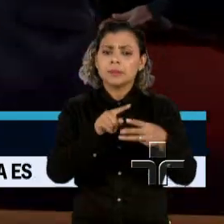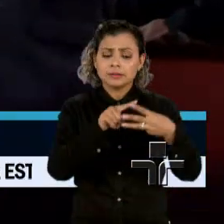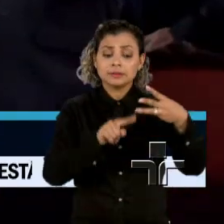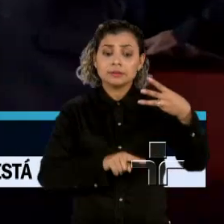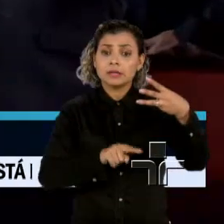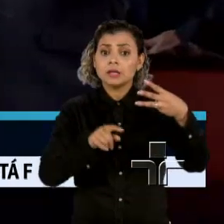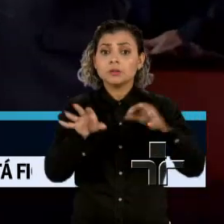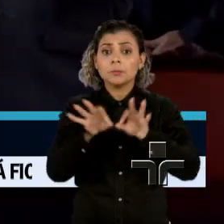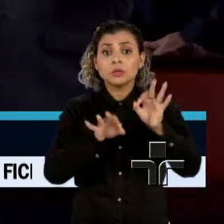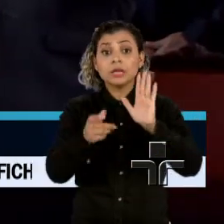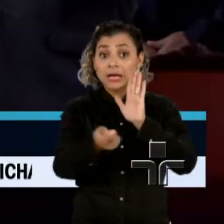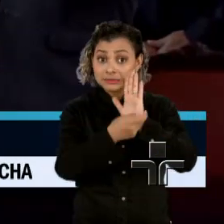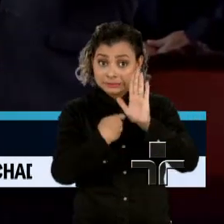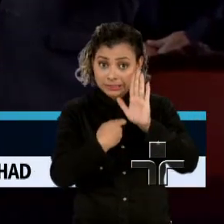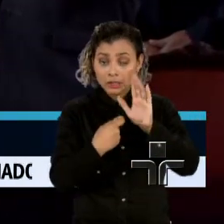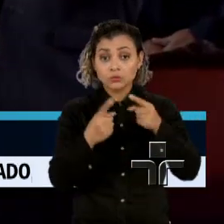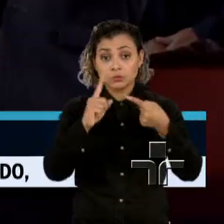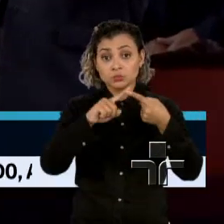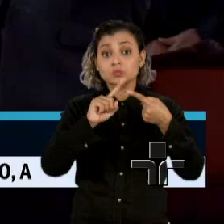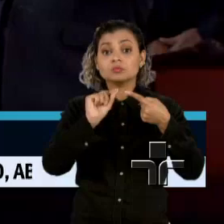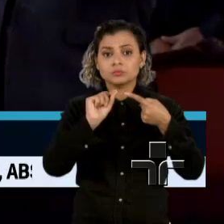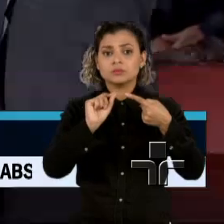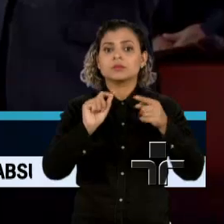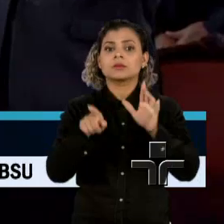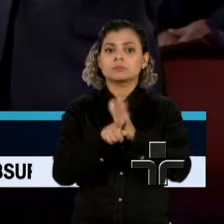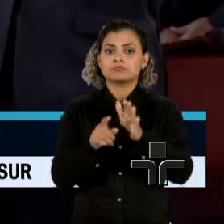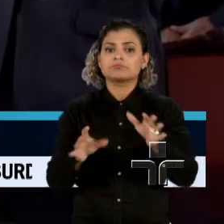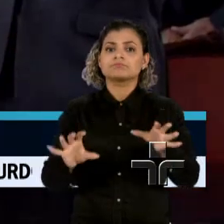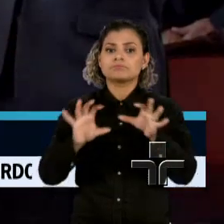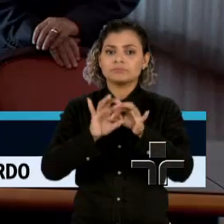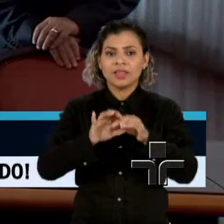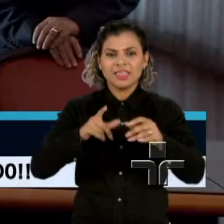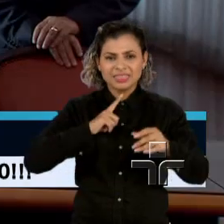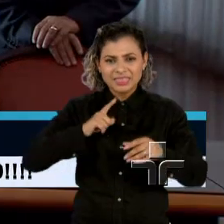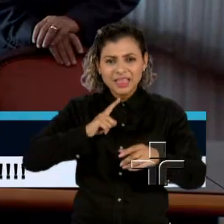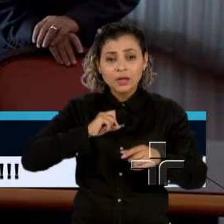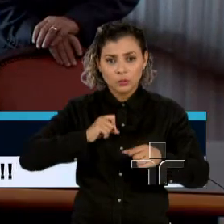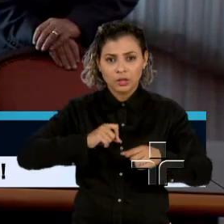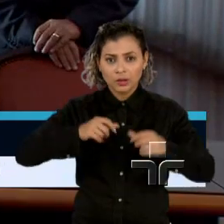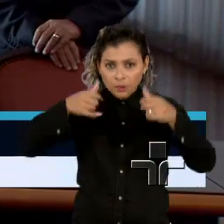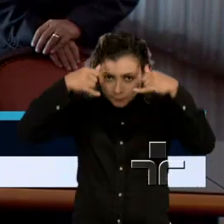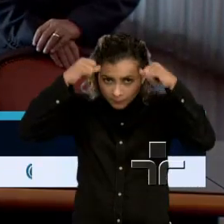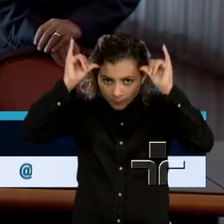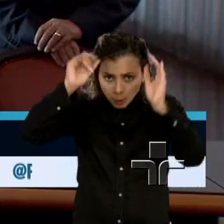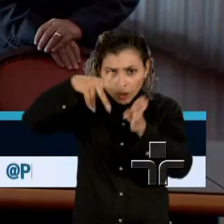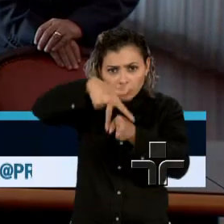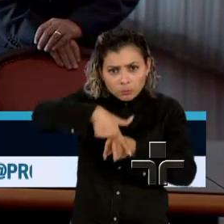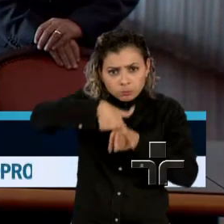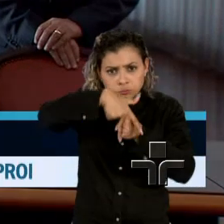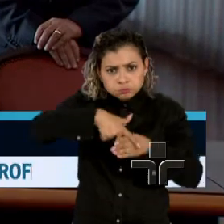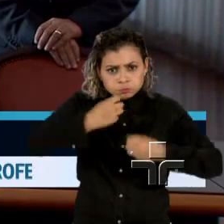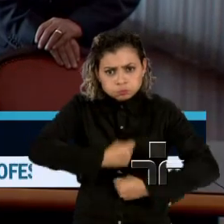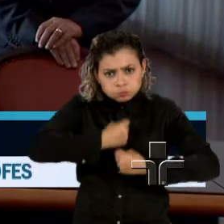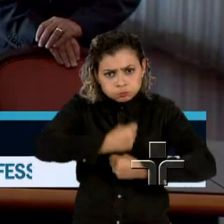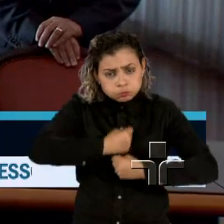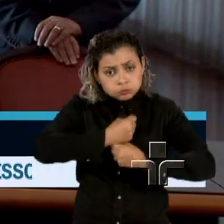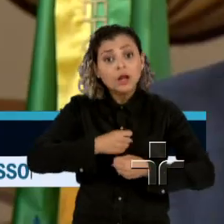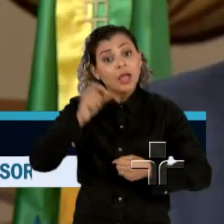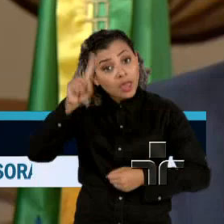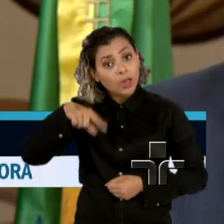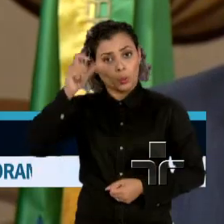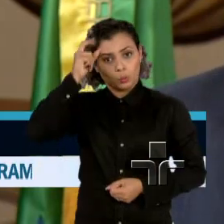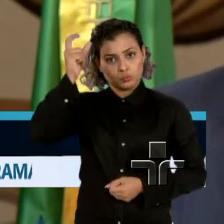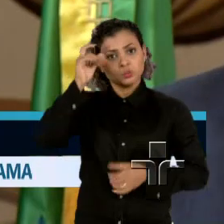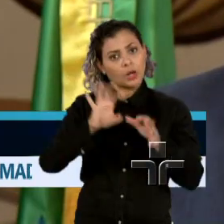projetos também foram assinados. Um deles transformou o laço, similar à vaquejada, em manifestação cultural. Os outros 2 projetos